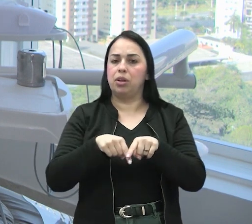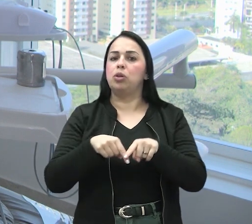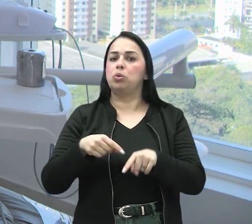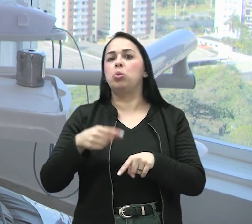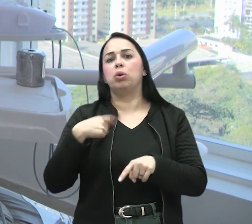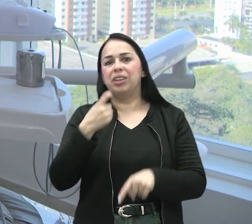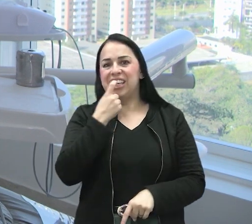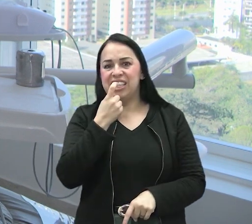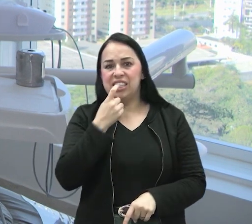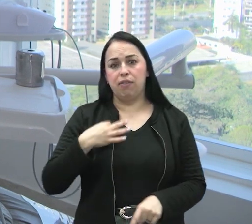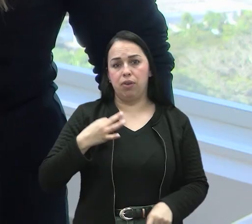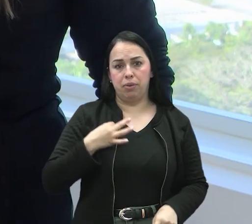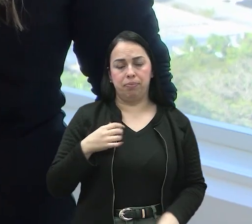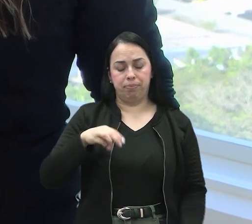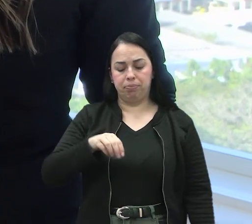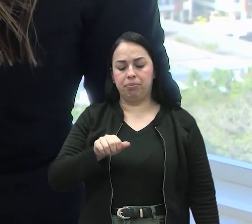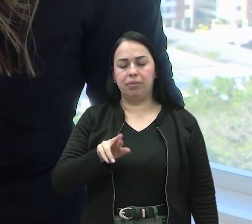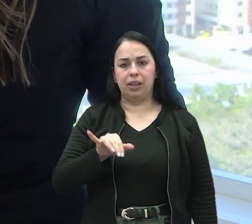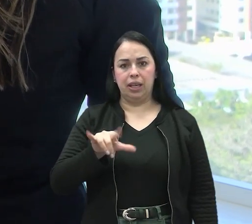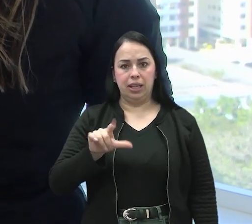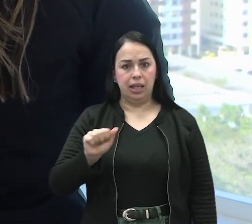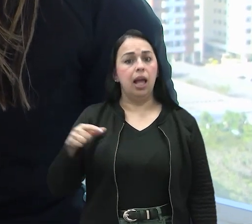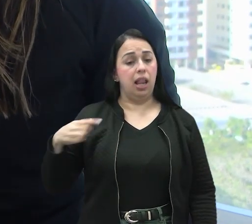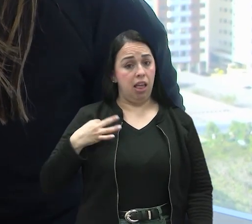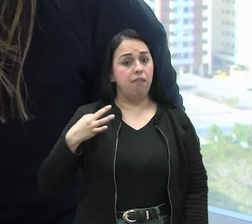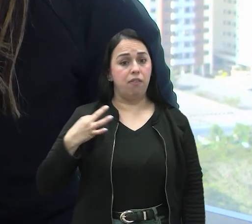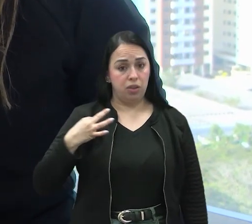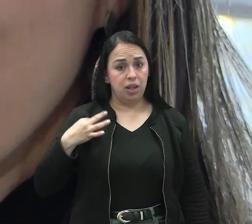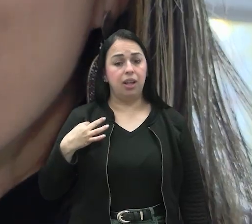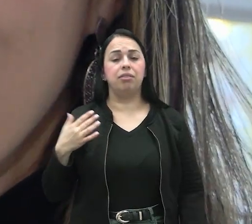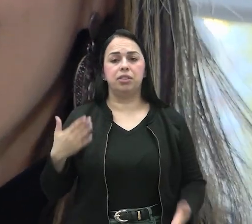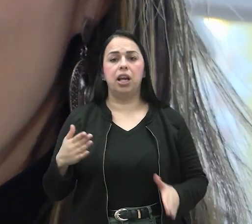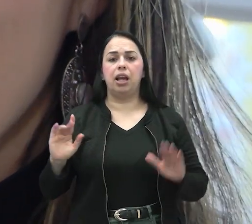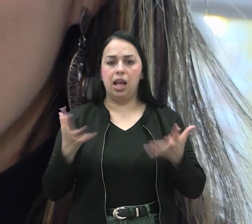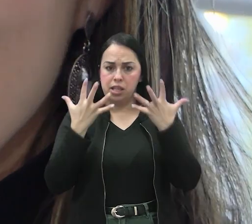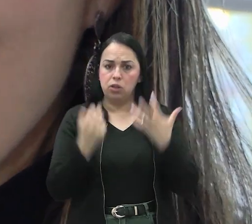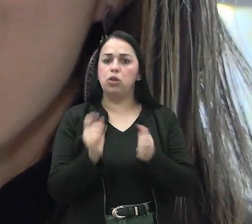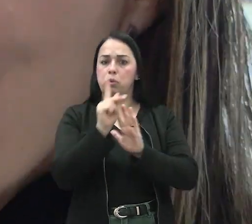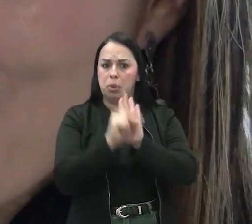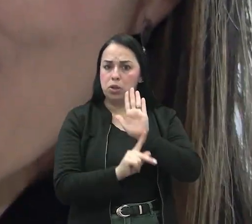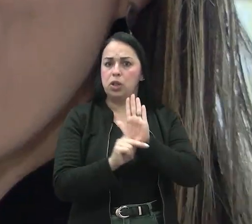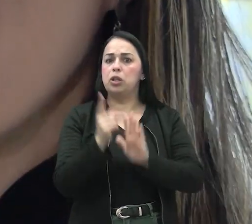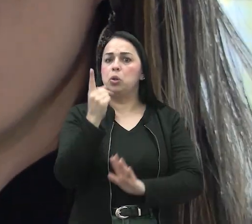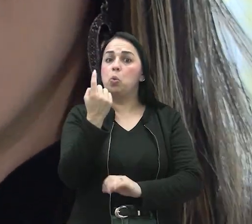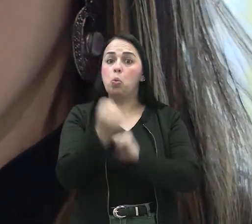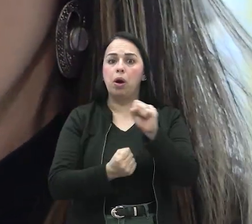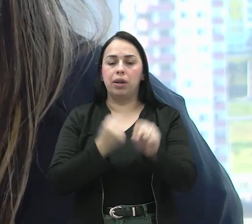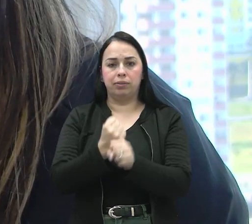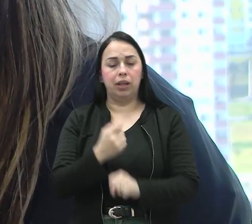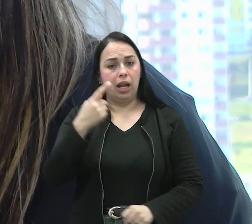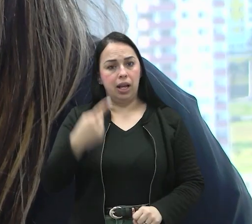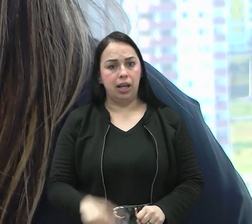próprio dentista voluntário. Marília é uma dentista voluntária e participa do programa há mais de 1